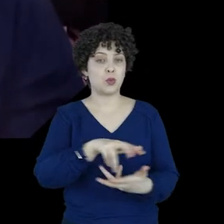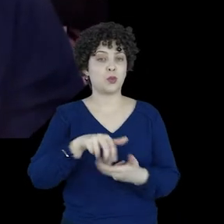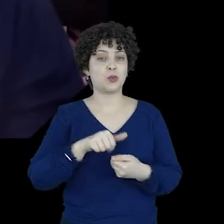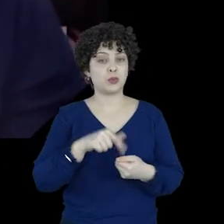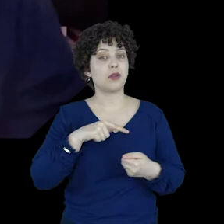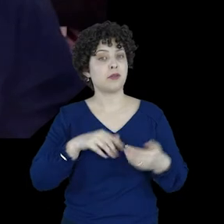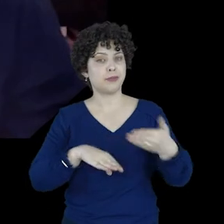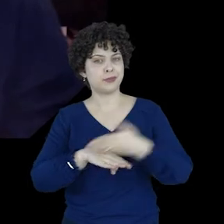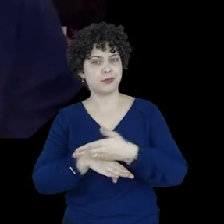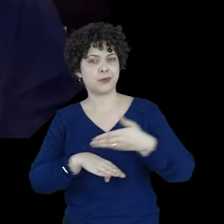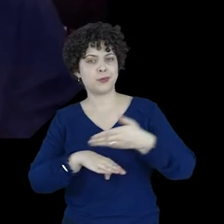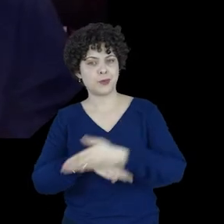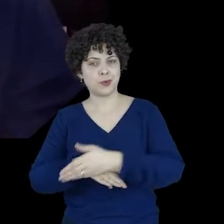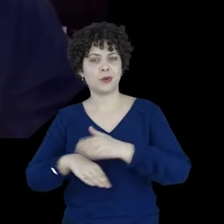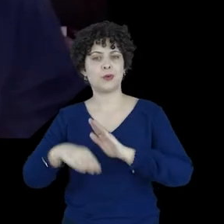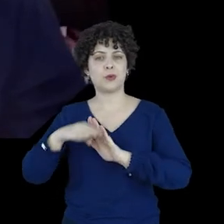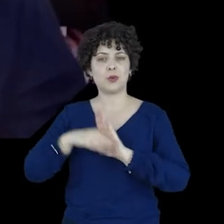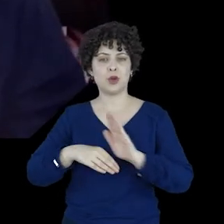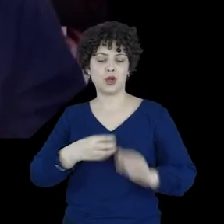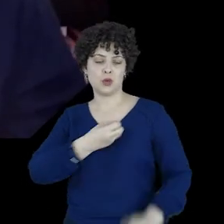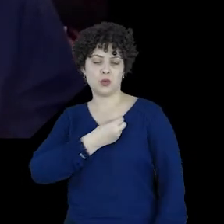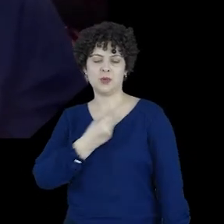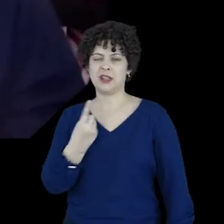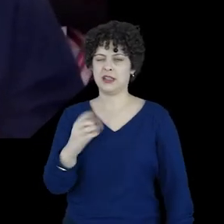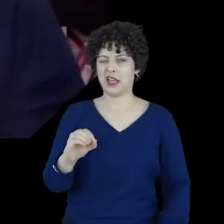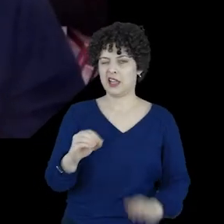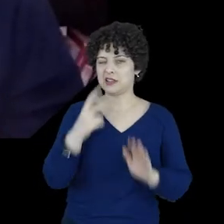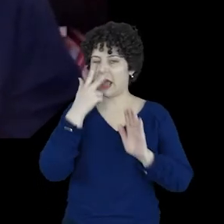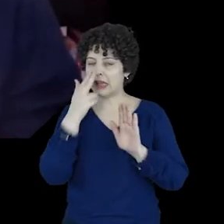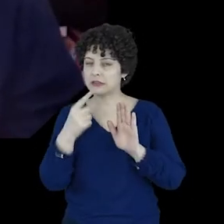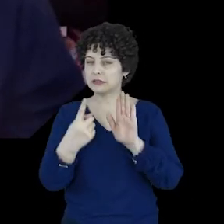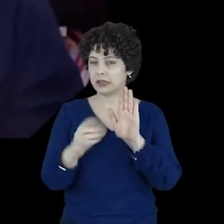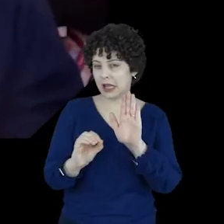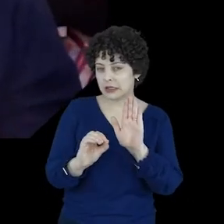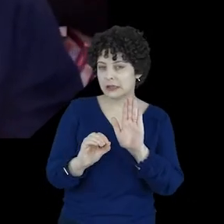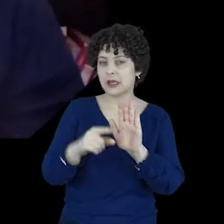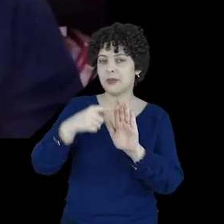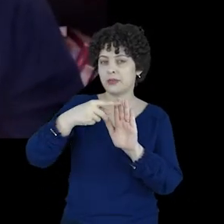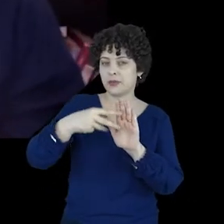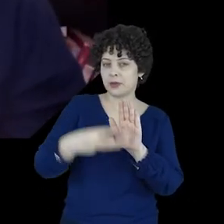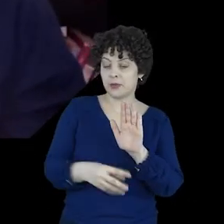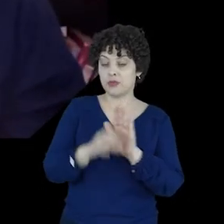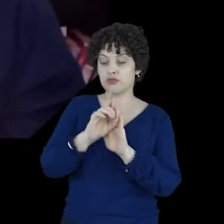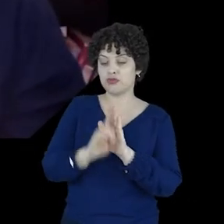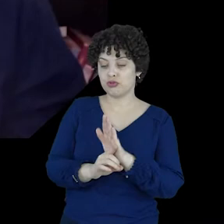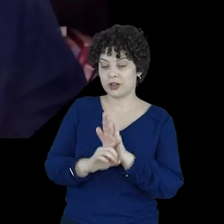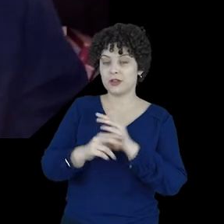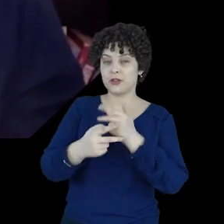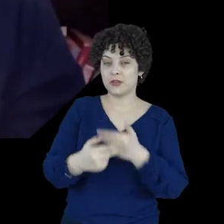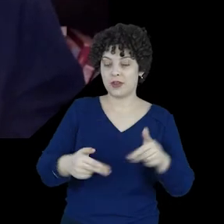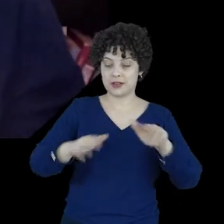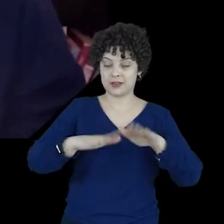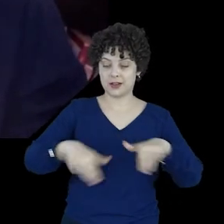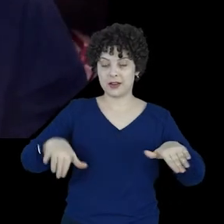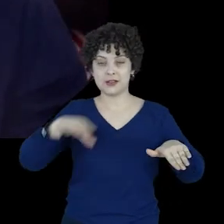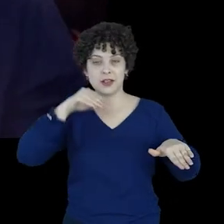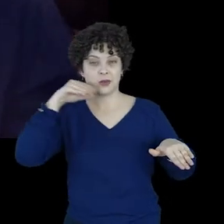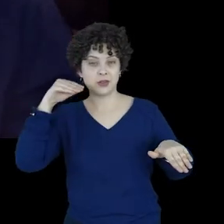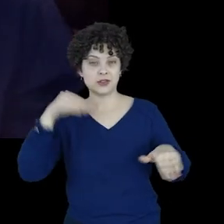E quem inclui em seu princípio, se não me engano, é o número 10, os direitos de crianças e